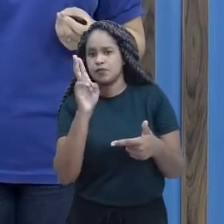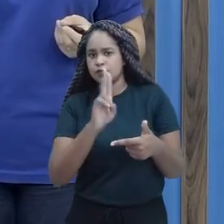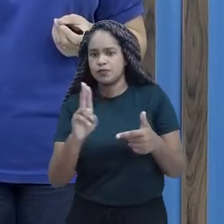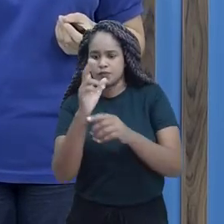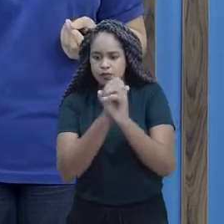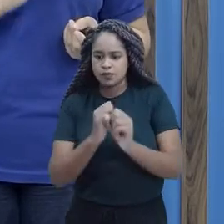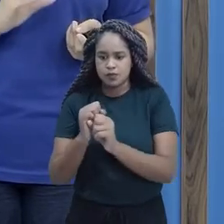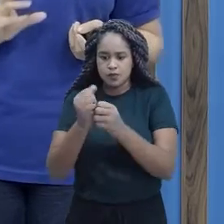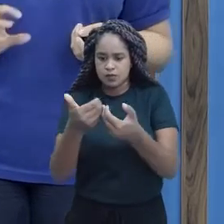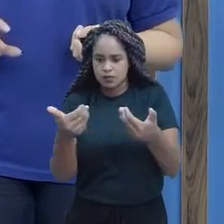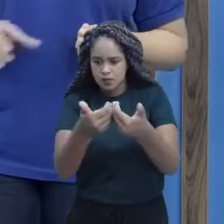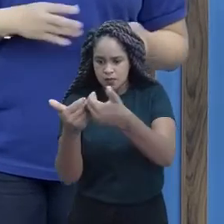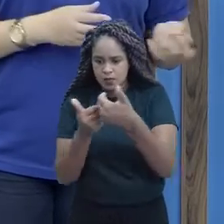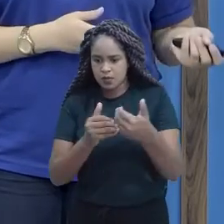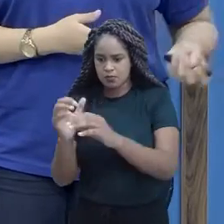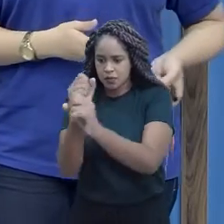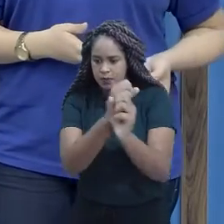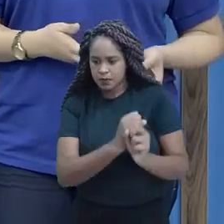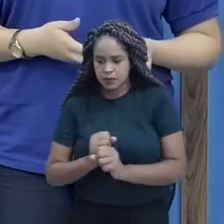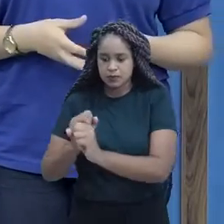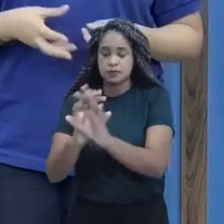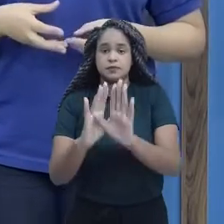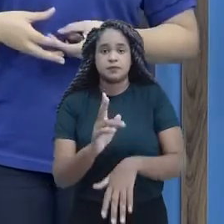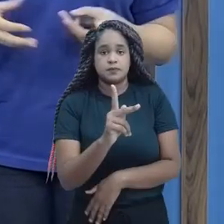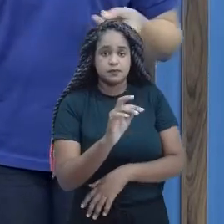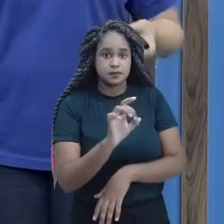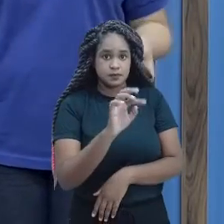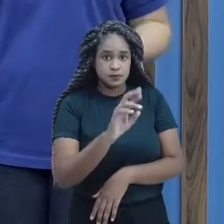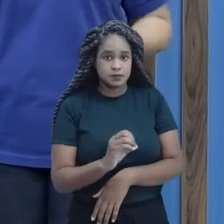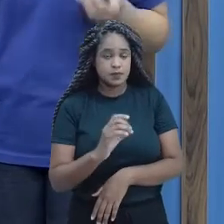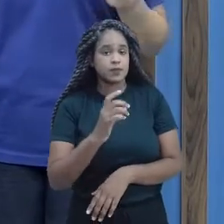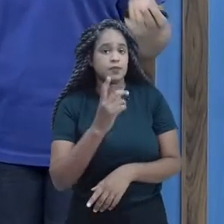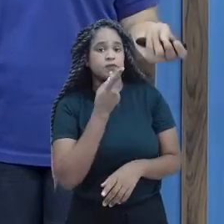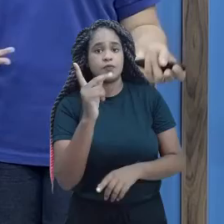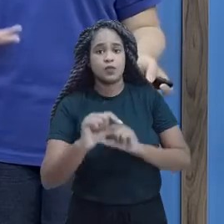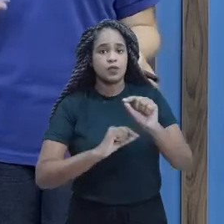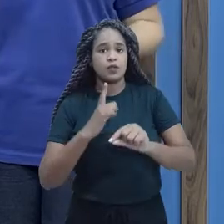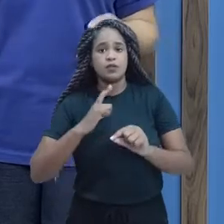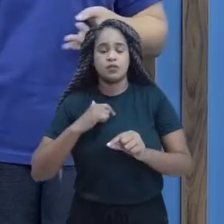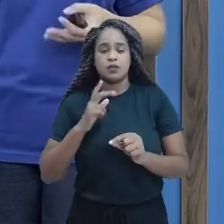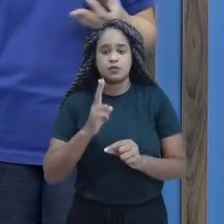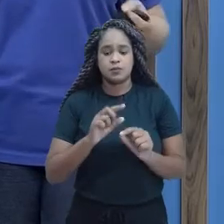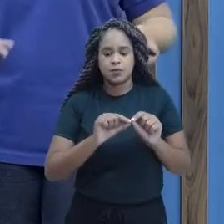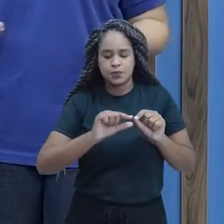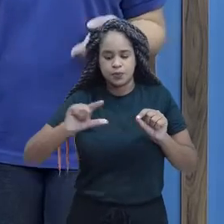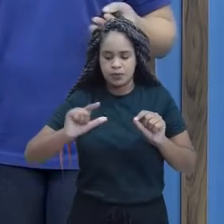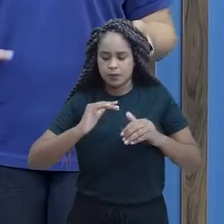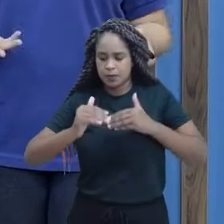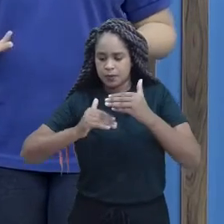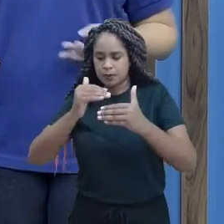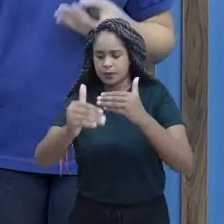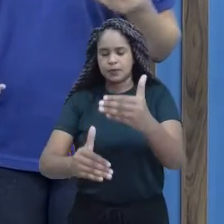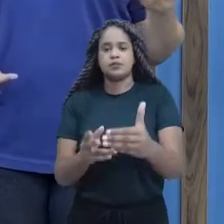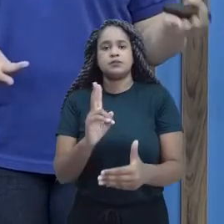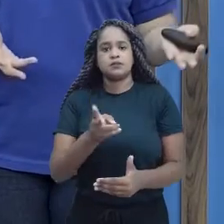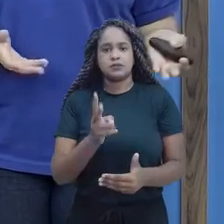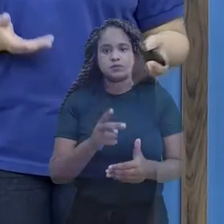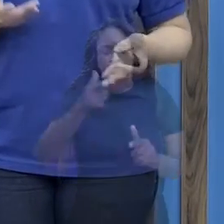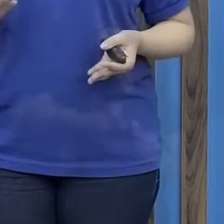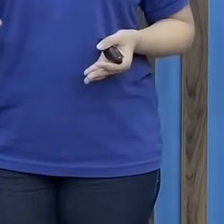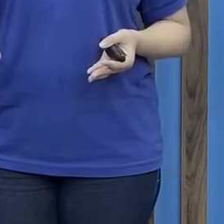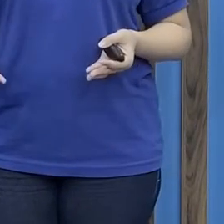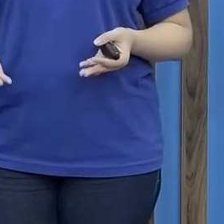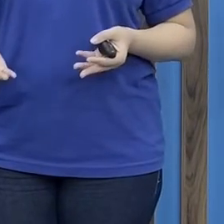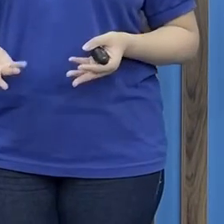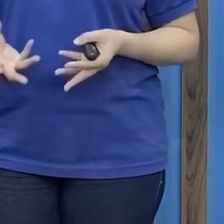de maneira separada, quando a gente tem, como o Pedro falou, uma sequência desses aumentos e essas diminuições, nesses acréscimos